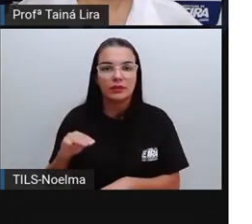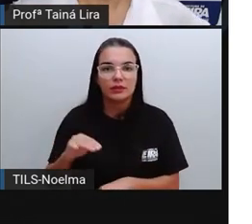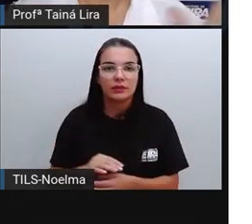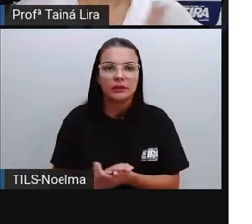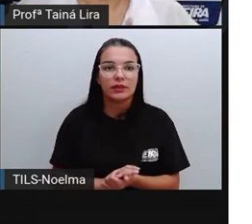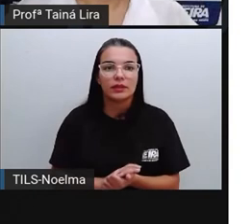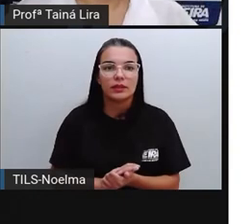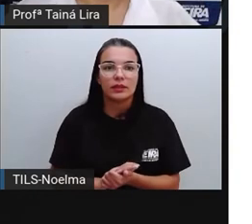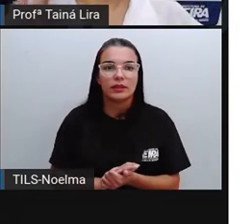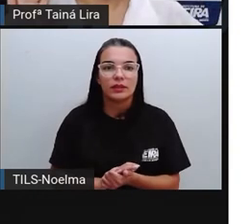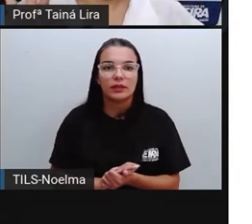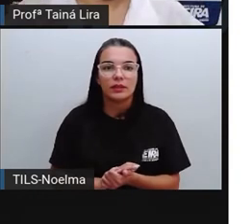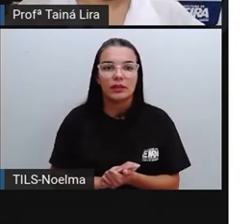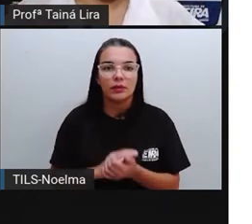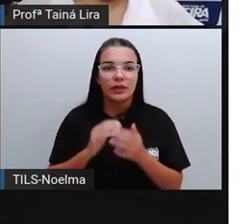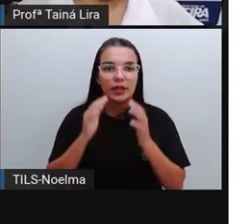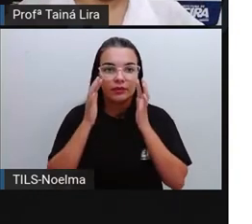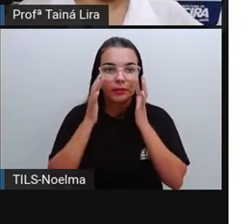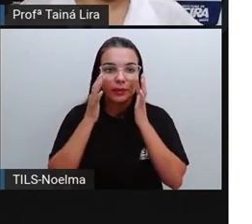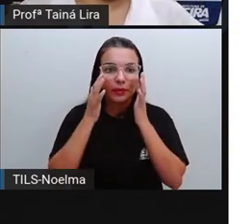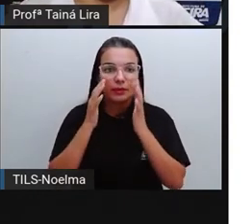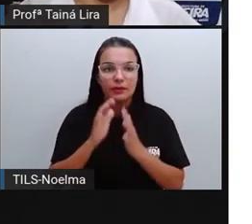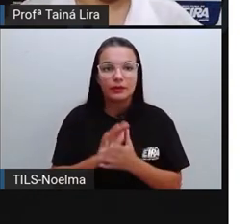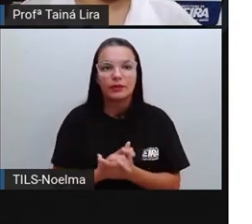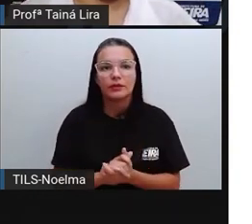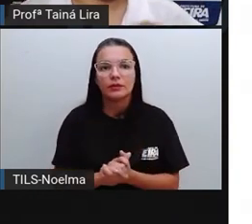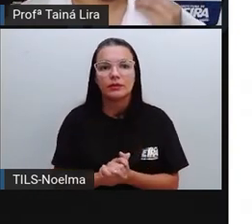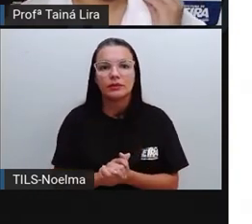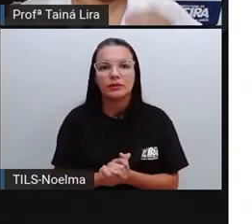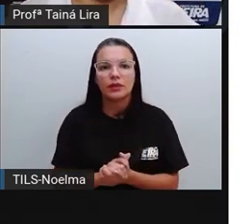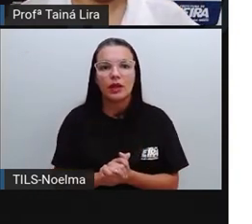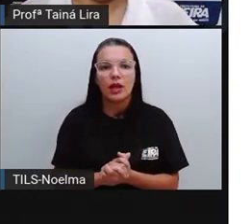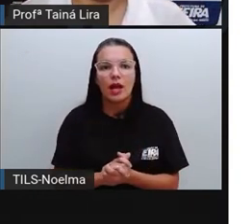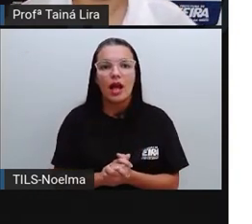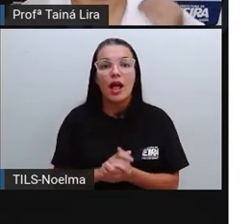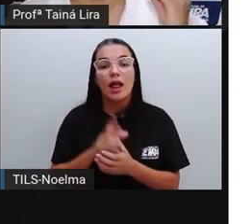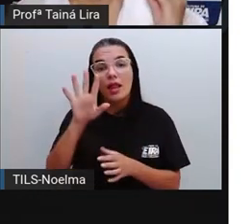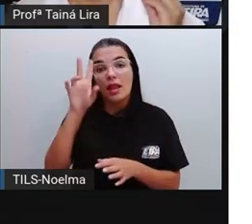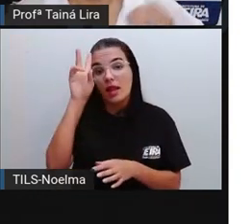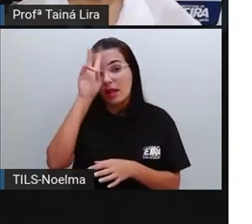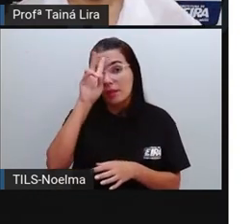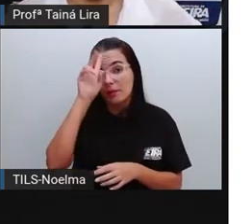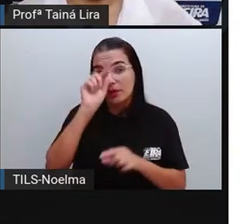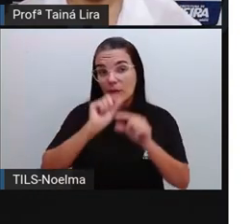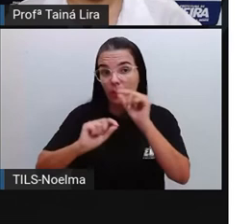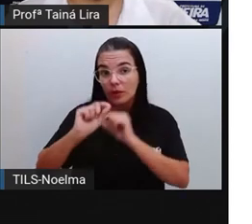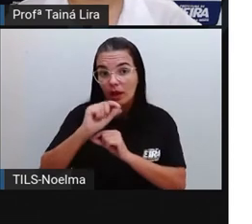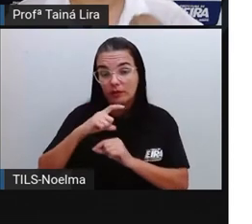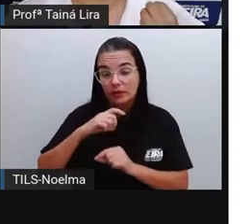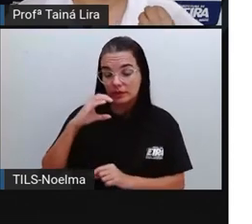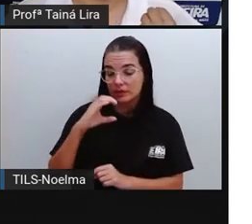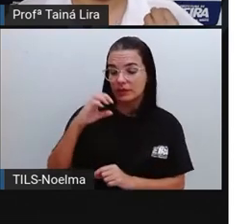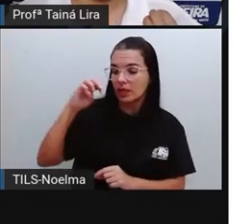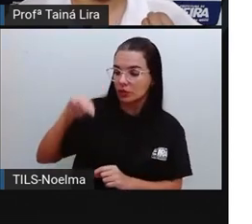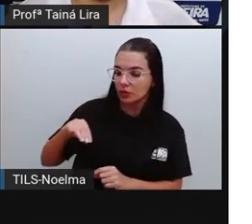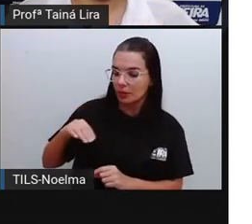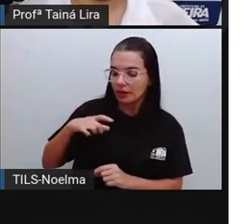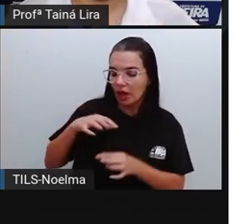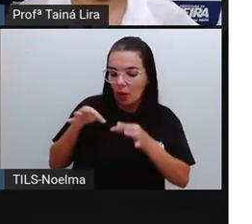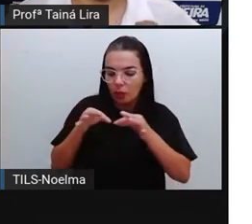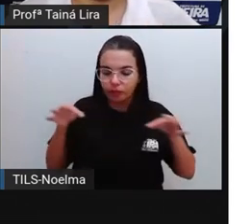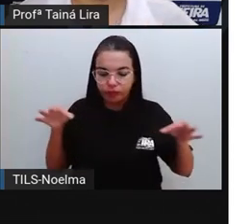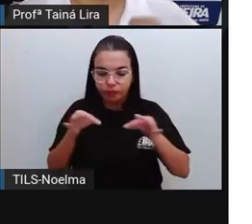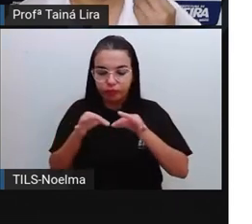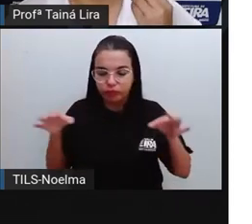E olha lá, antes da gente responder esse probleminha aqui, ó, relembrando que os centímetros são unidades de medida